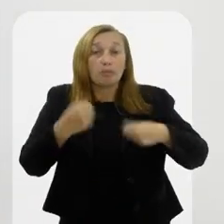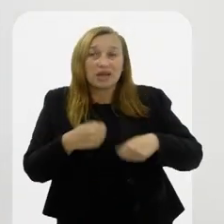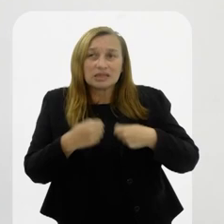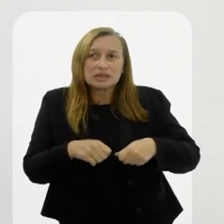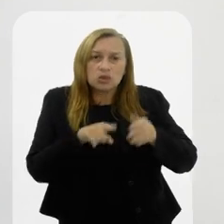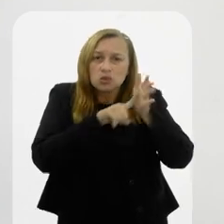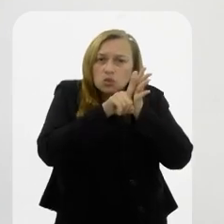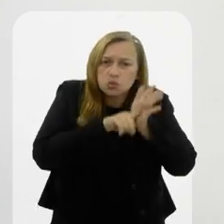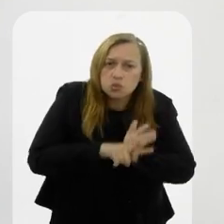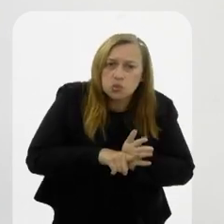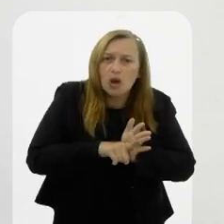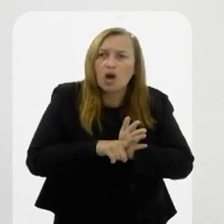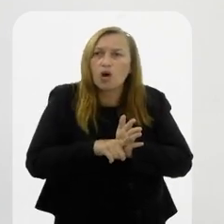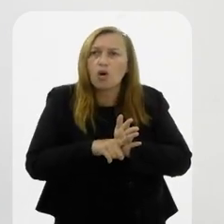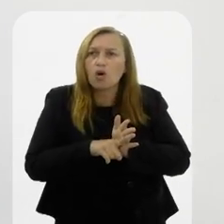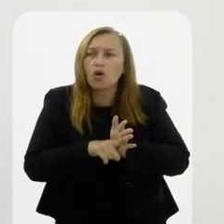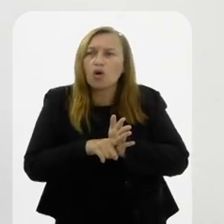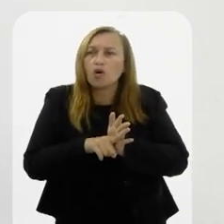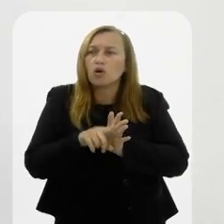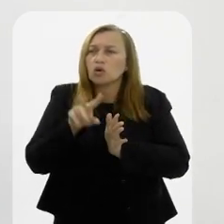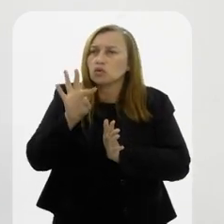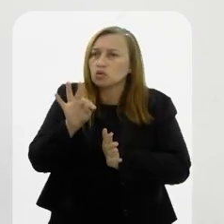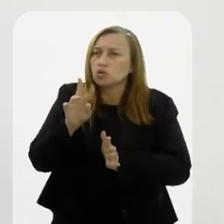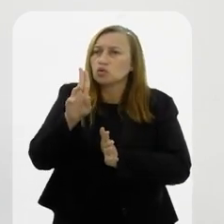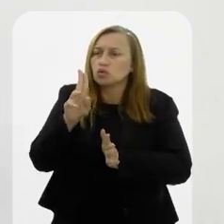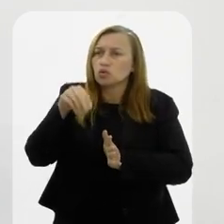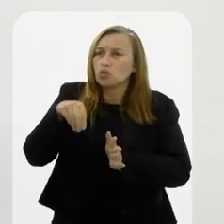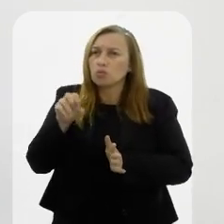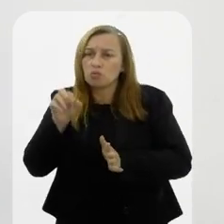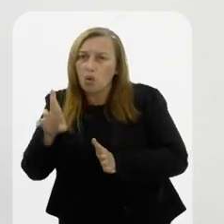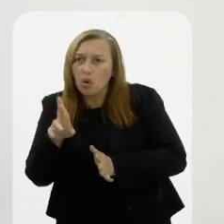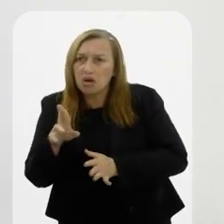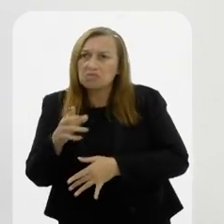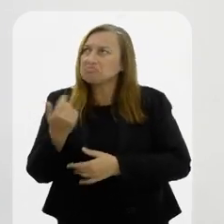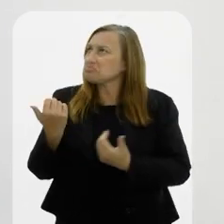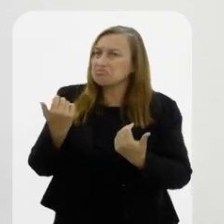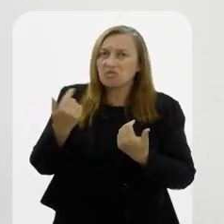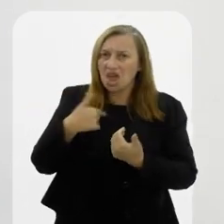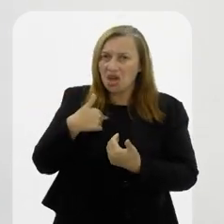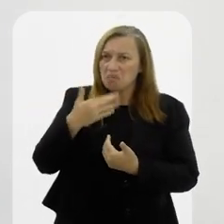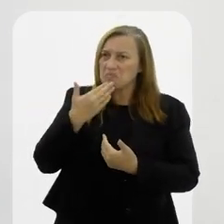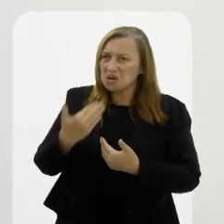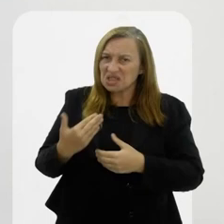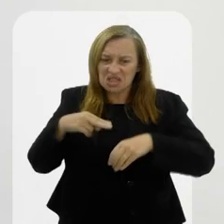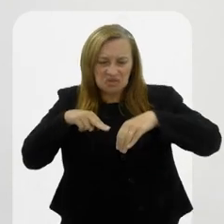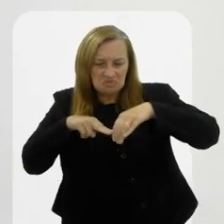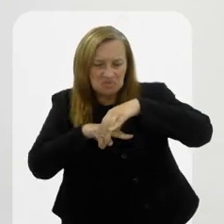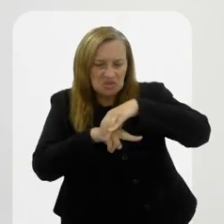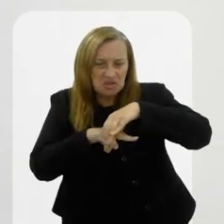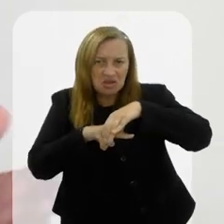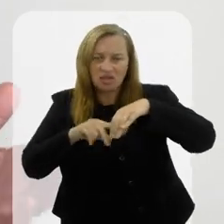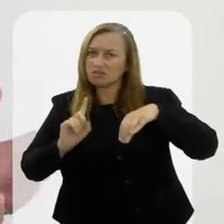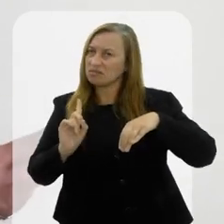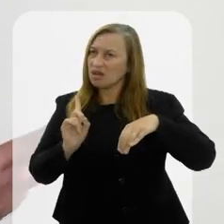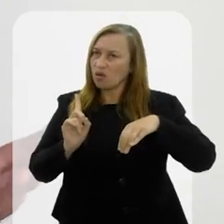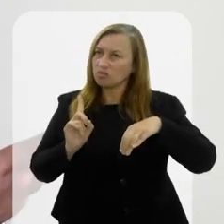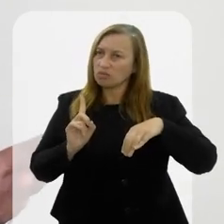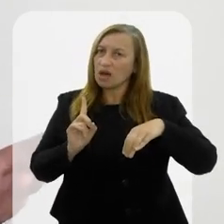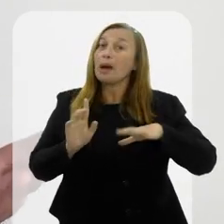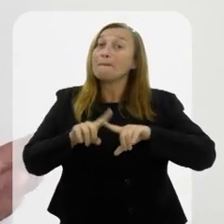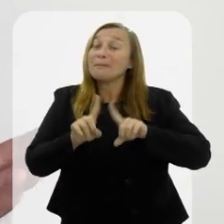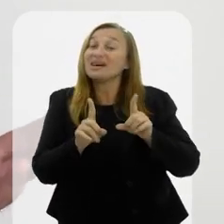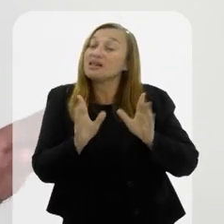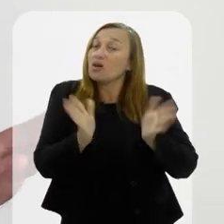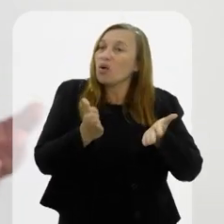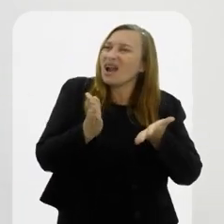que eu preciso diagnosticar um tumor, eu não vou prescindir de uma ressonância, de uma tomografia, de um PET scan, de virar o paciente de cabeça